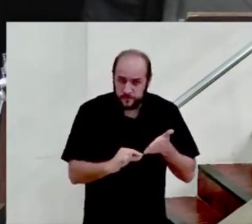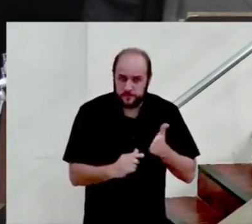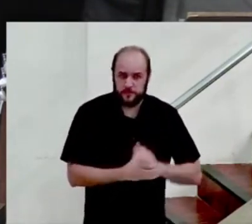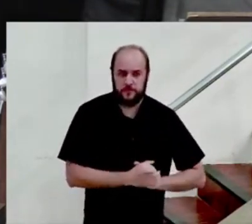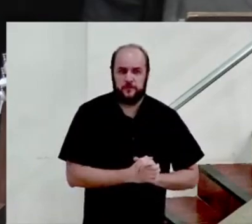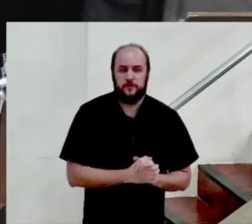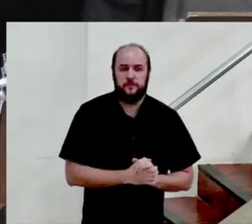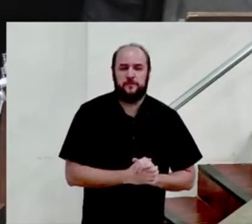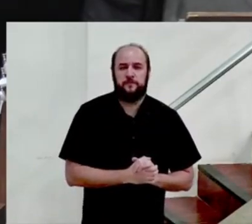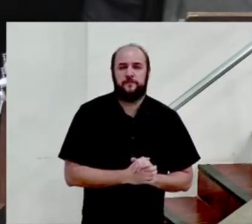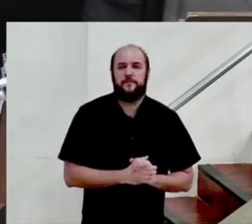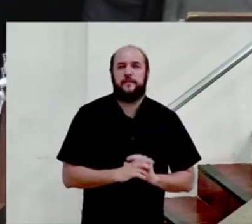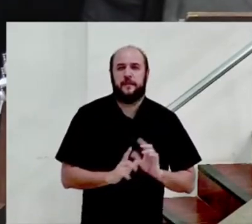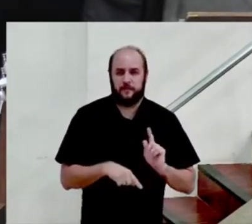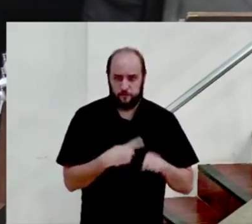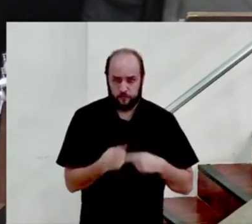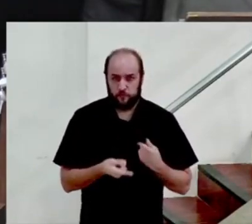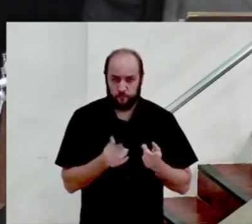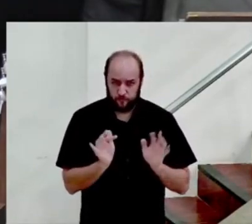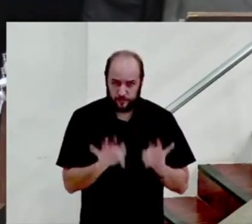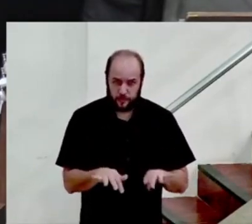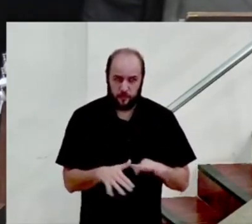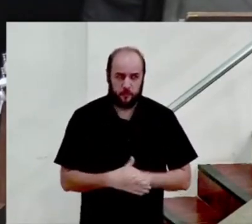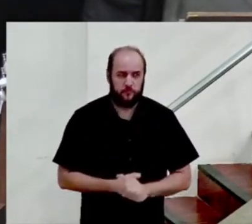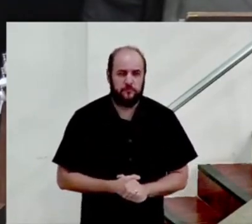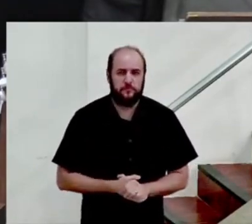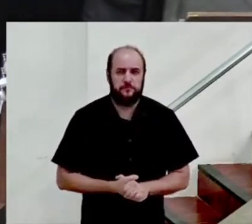então caminhamos para o final.